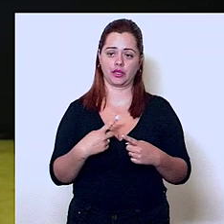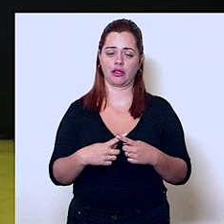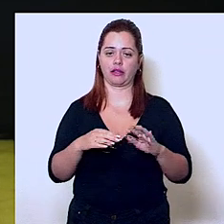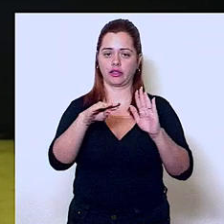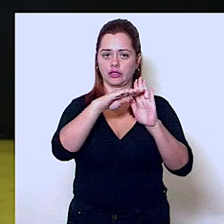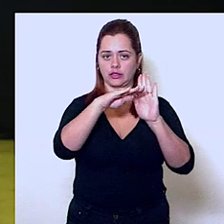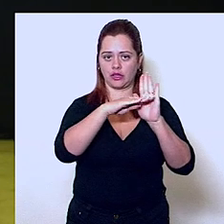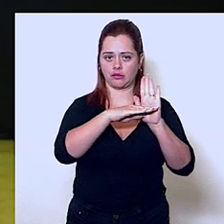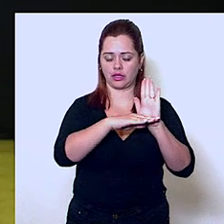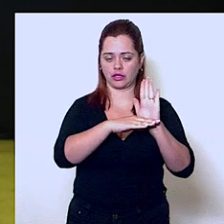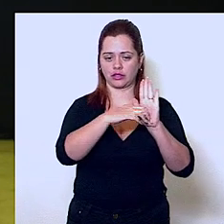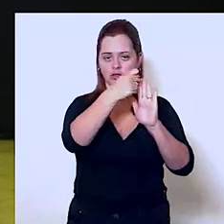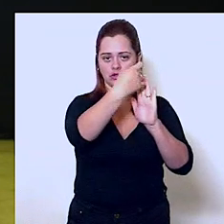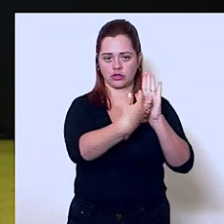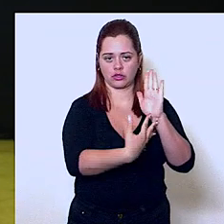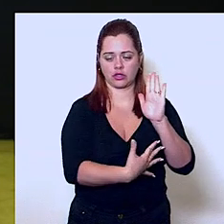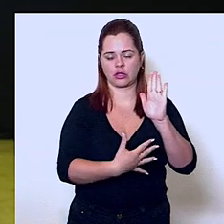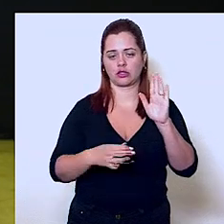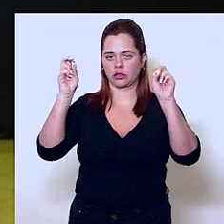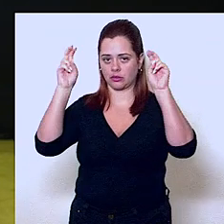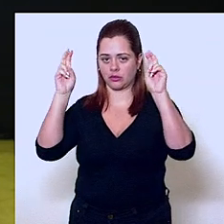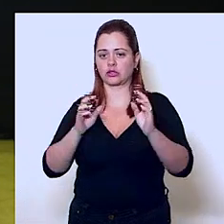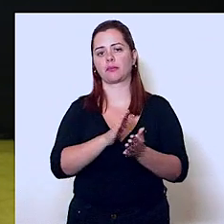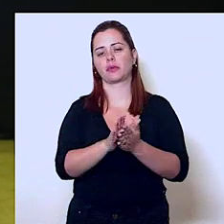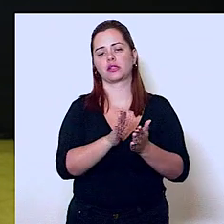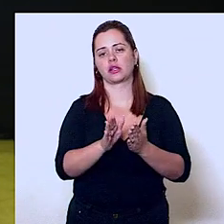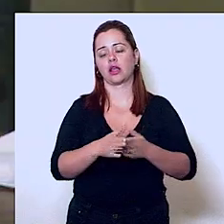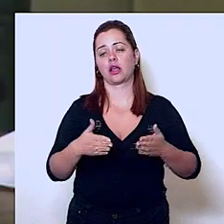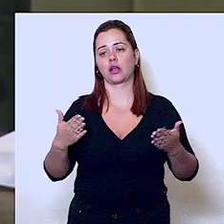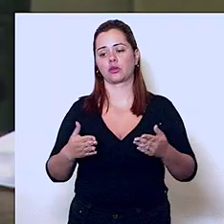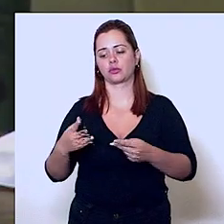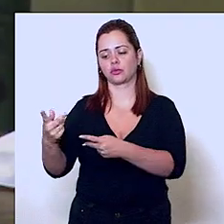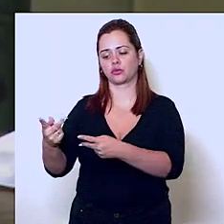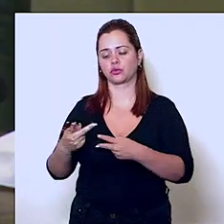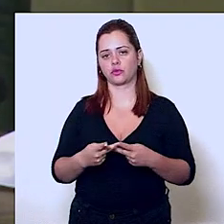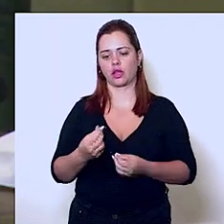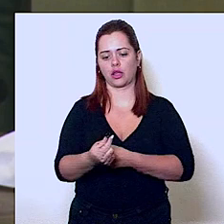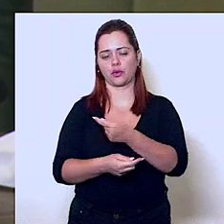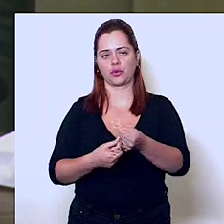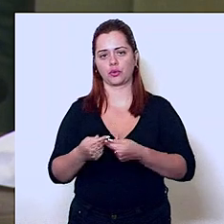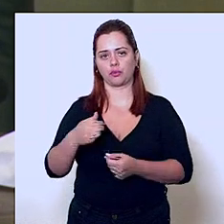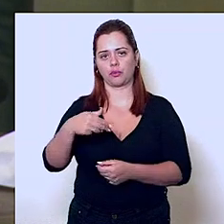encadeamento temático, e passaria a palavra para o nosso convidado, o economista Dr. Murilo Portugal.